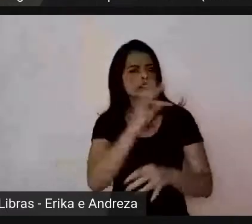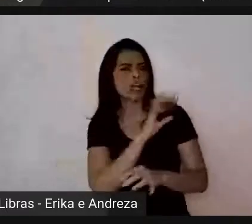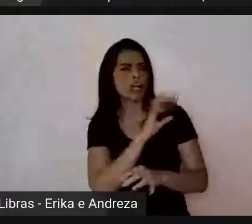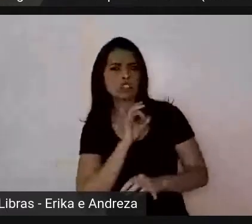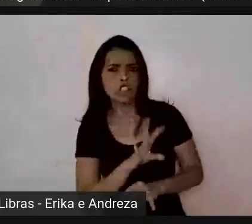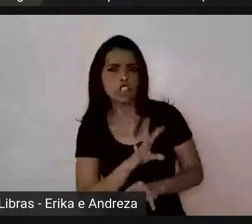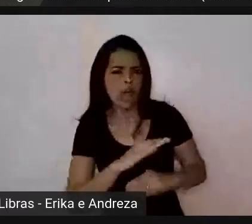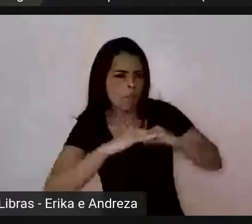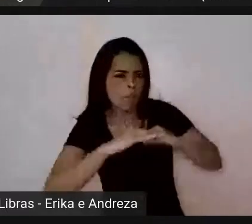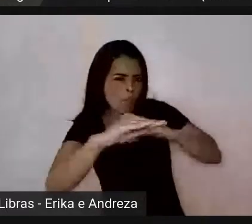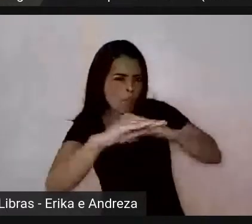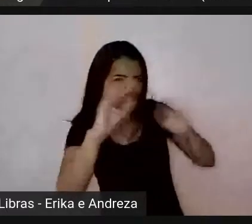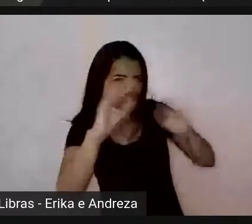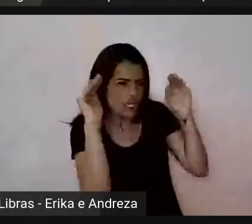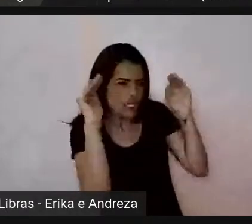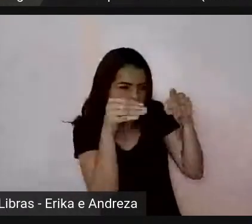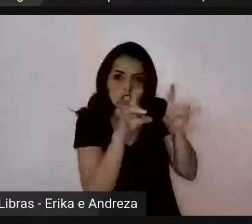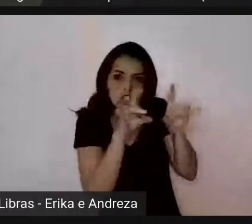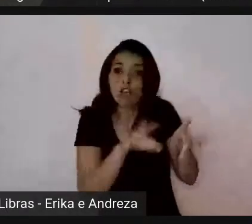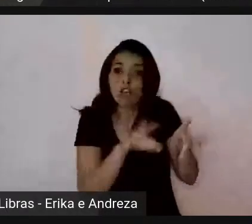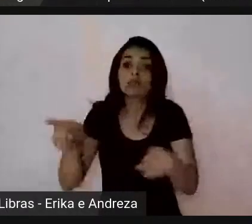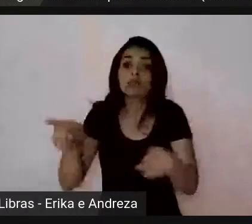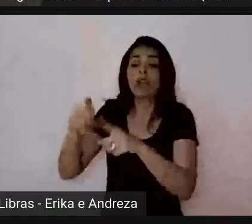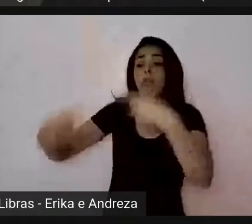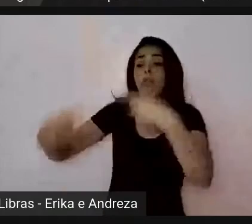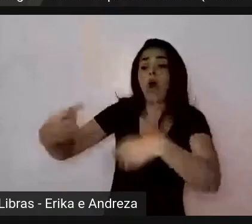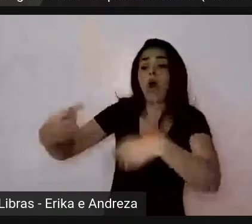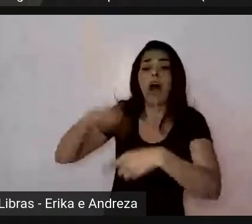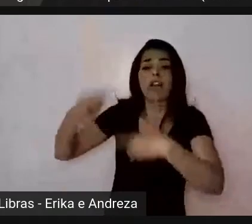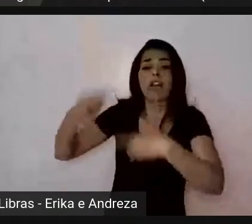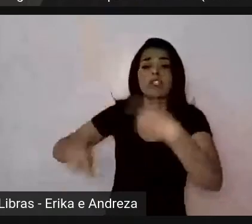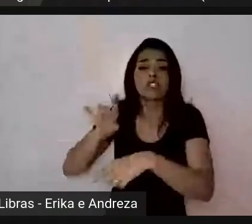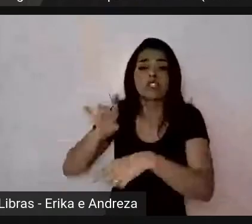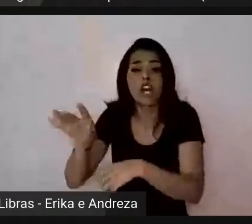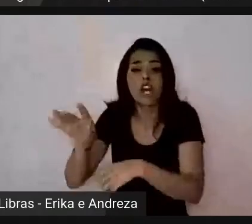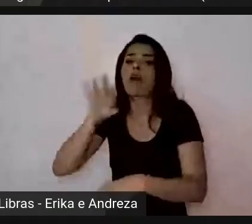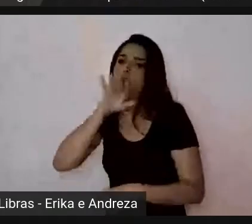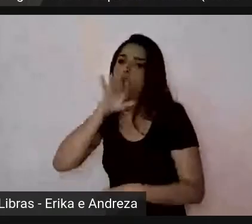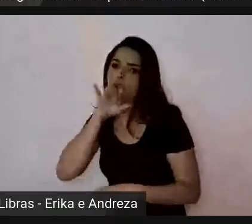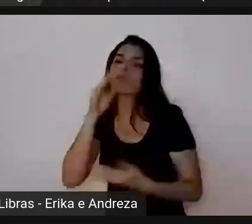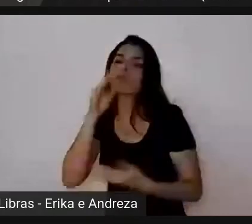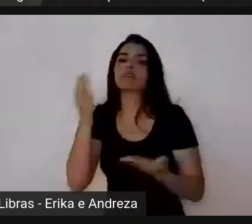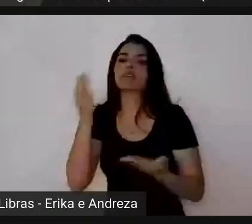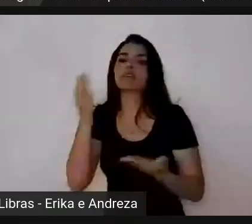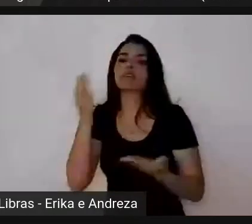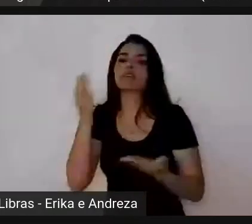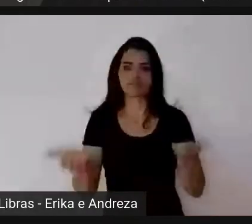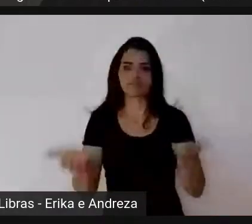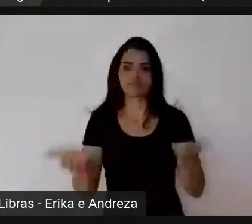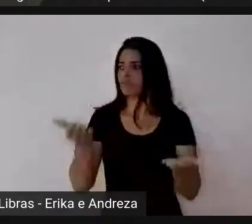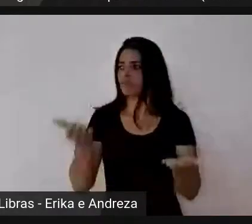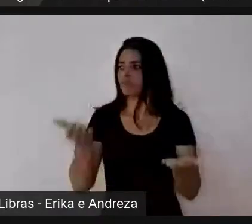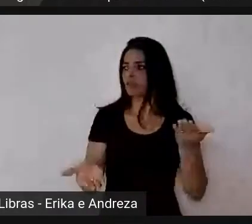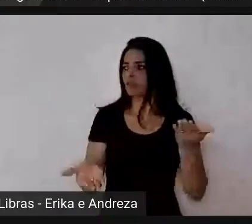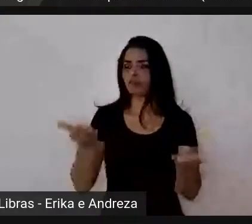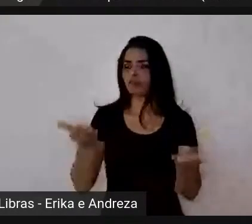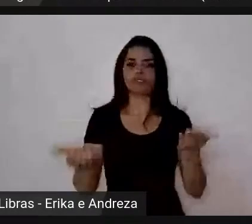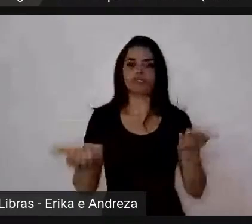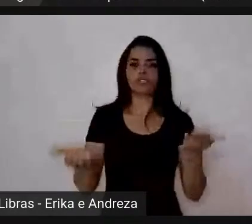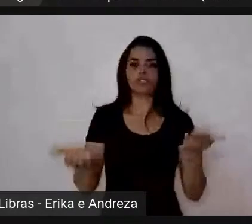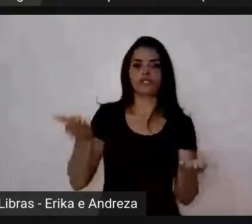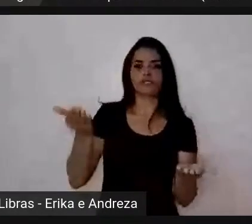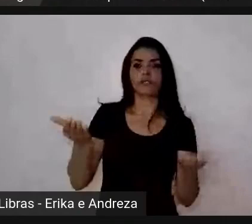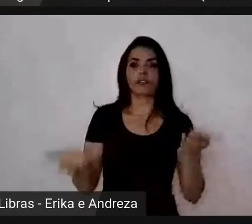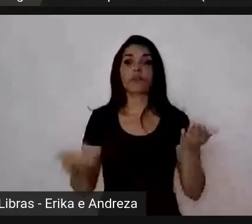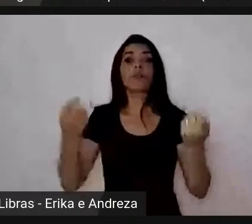império da política também é ruim. O que a gente precisa é de um equilíbrio. Cargos políticos devem ser preenchidos